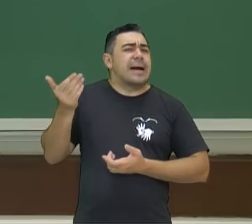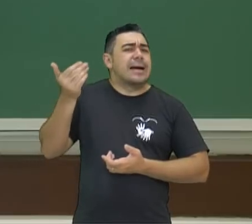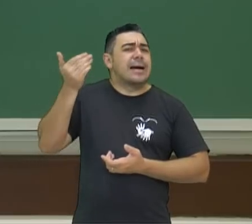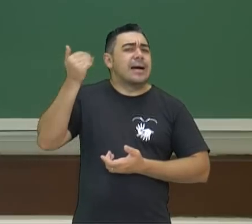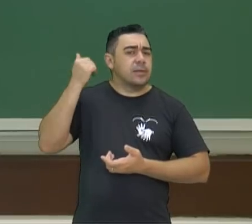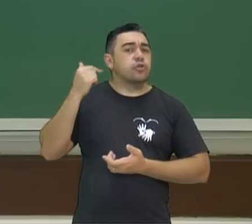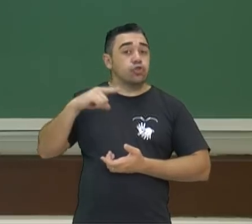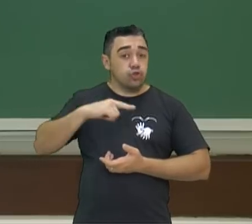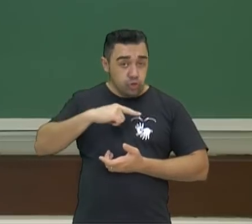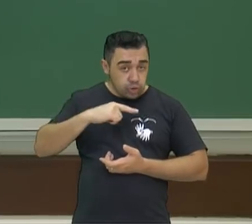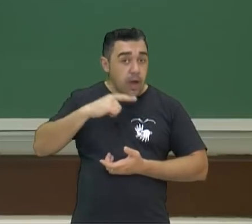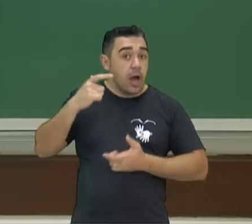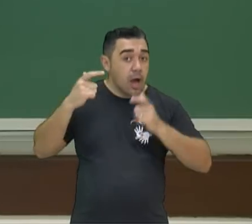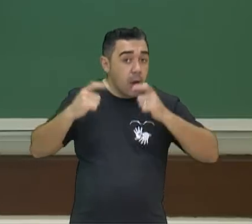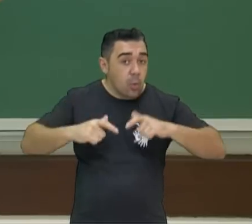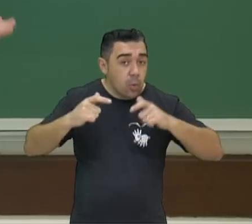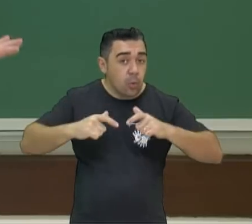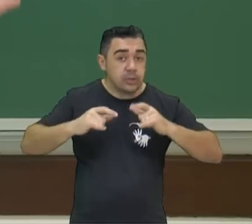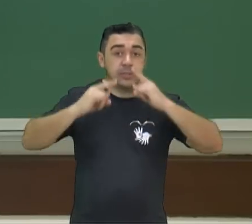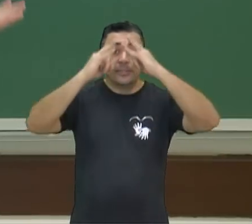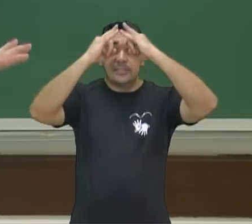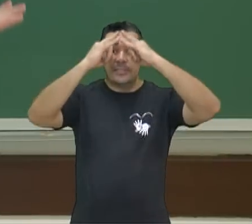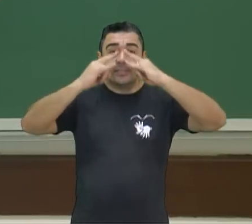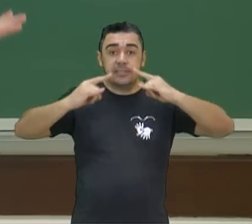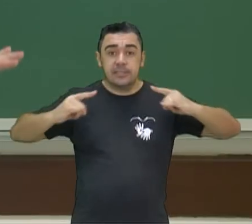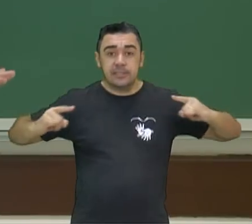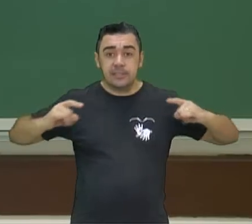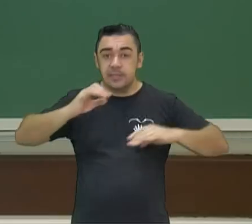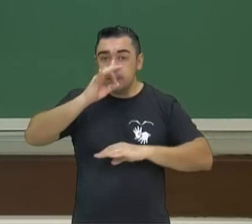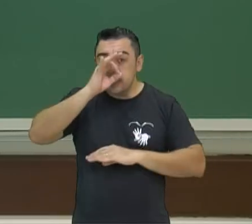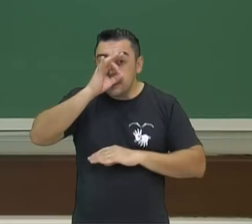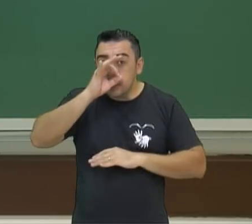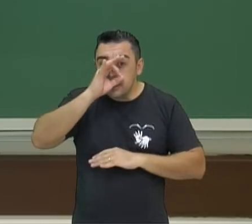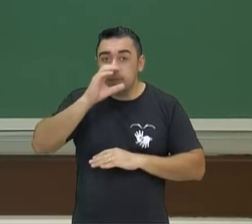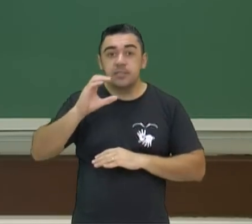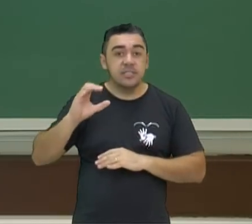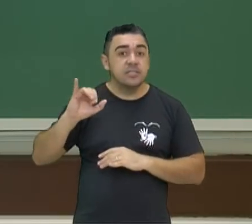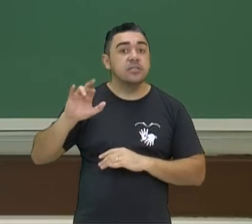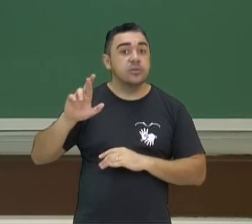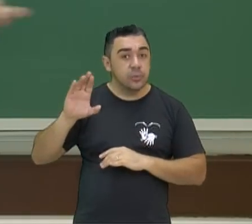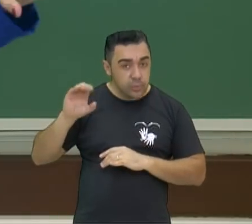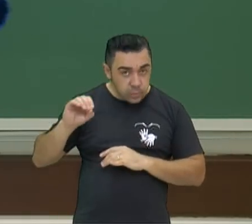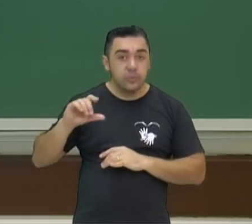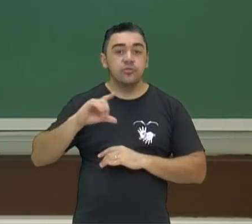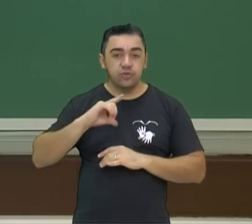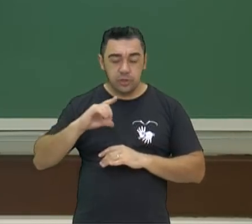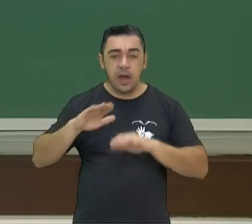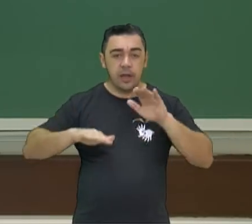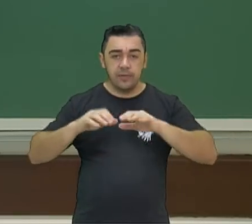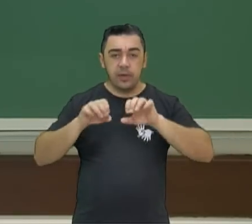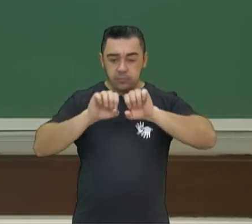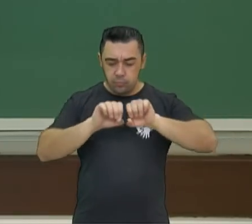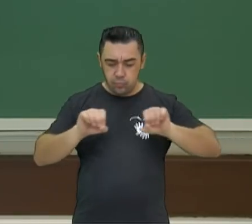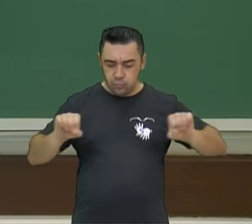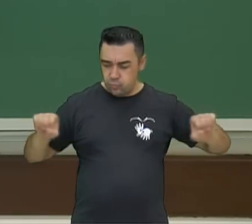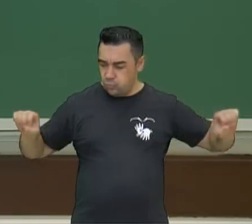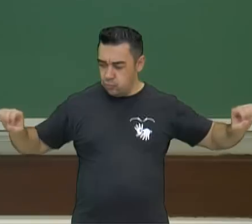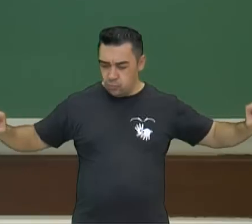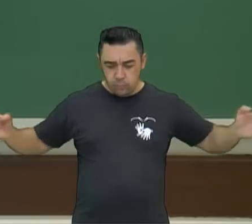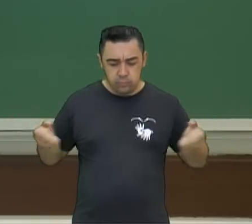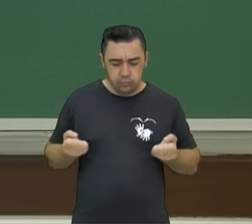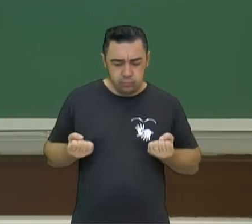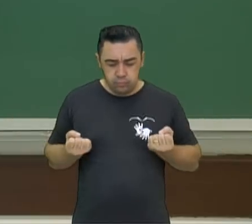circo, Era uma arte circense, essa de se equilibrar na corda, muitas vezes usando uma vara, para ajudar a dar o